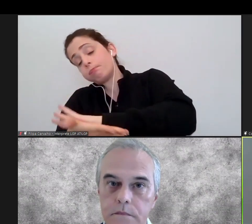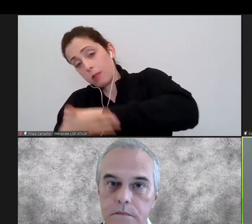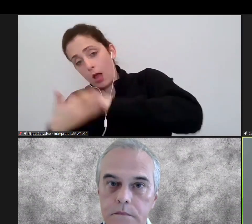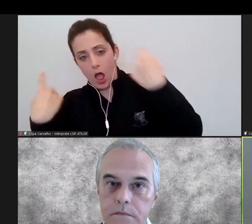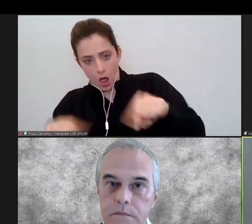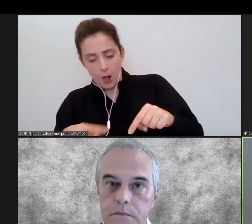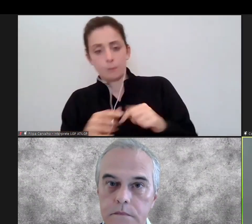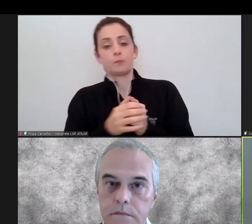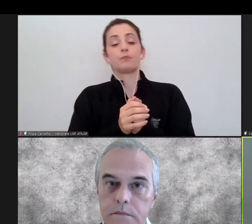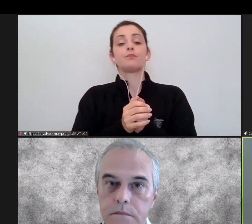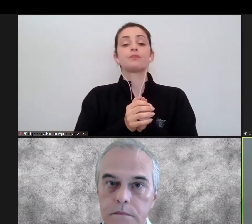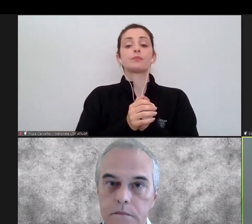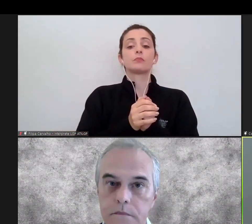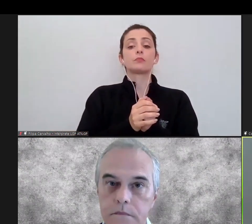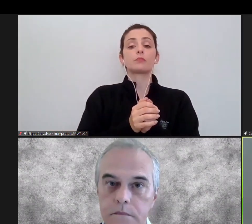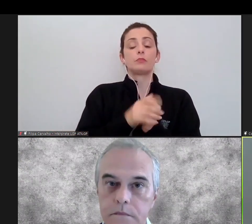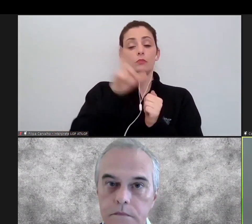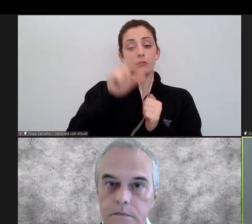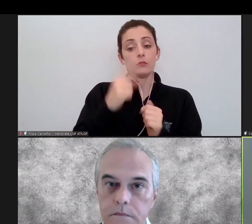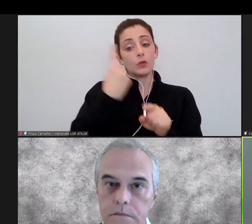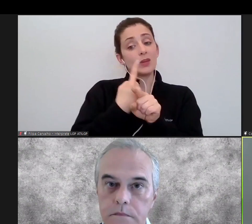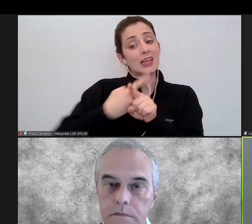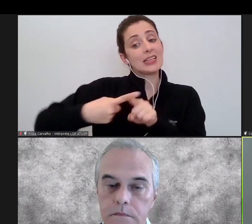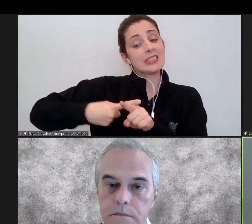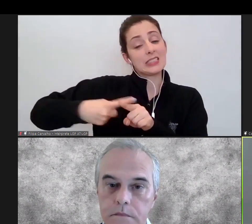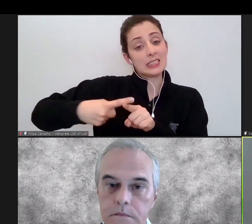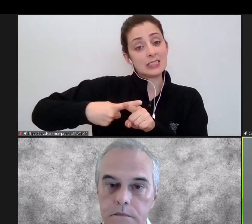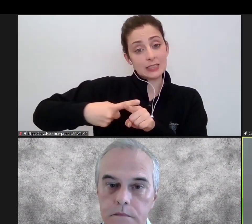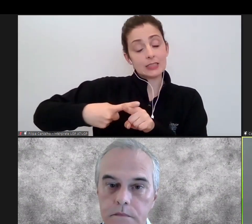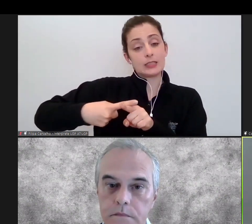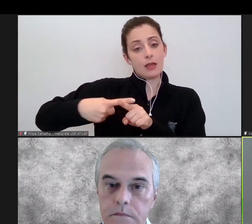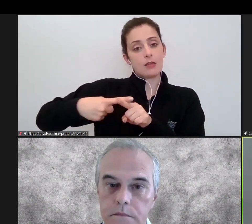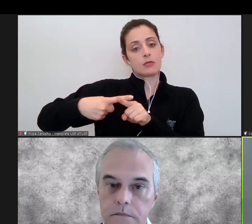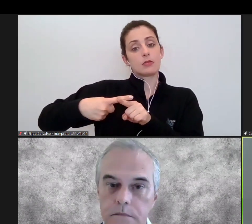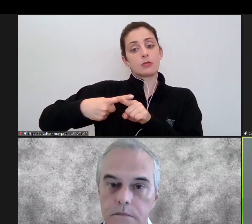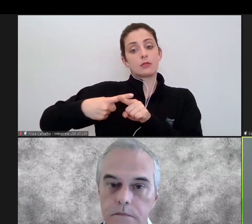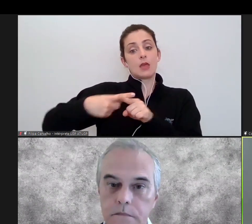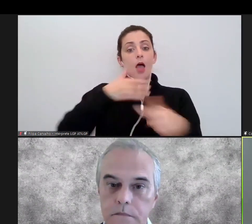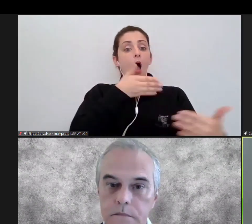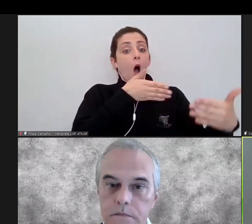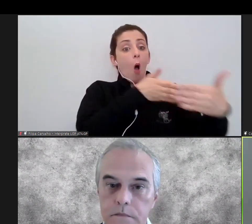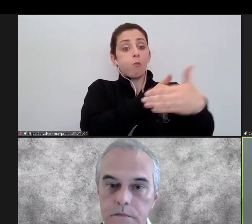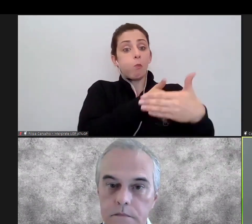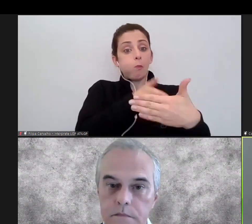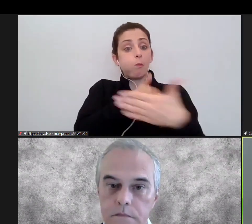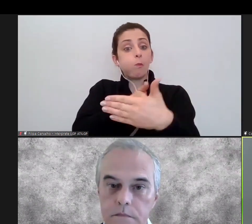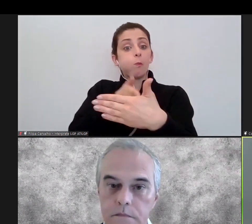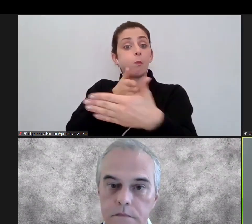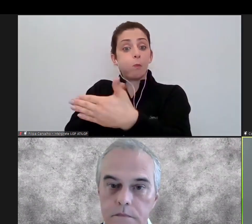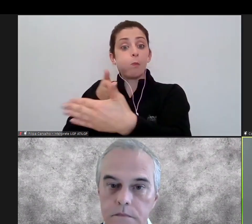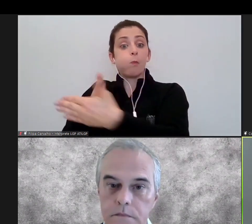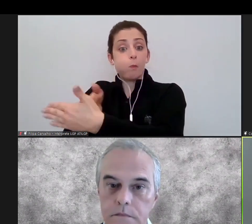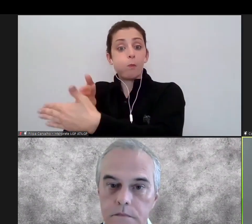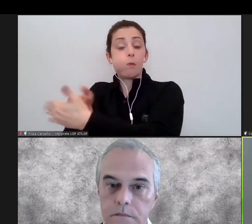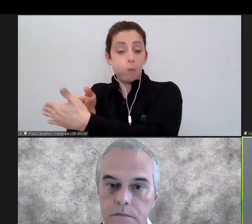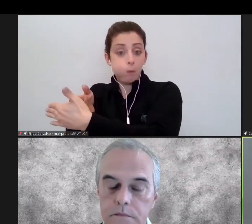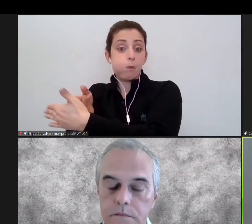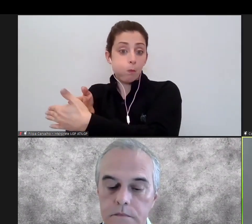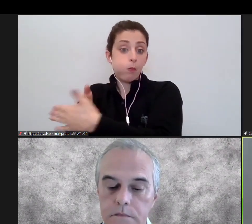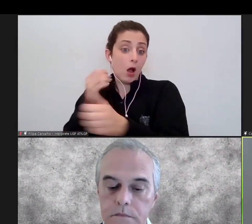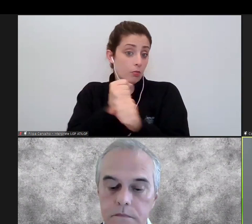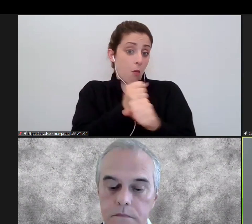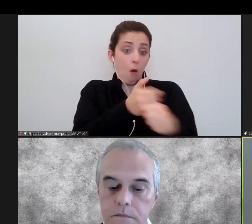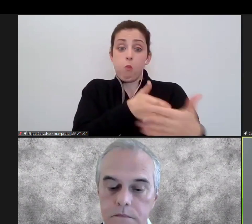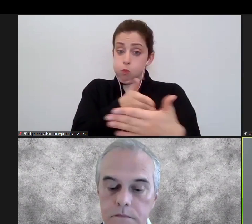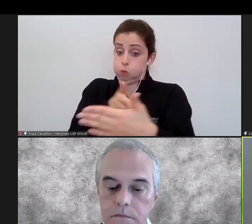aqui alguma conclusão que é uma coisa muito interessante, é que as mesmas barreiras que muitas vezes existem no acesso ao mercado